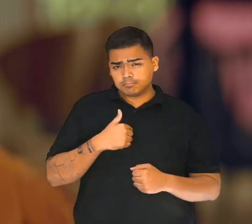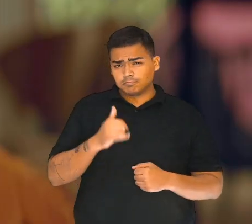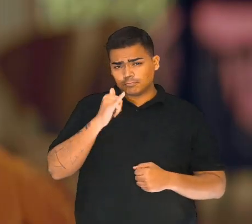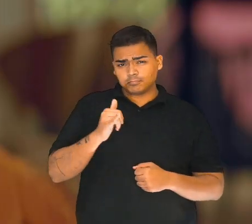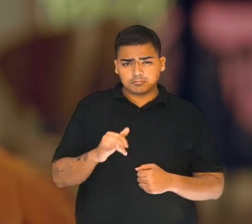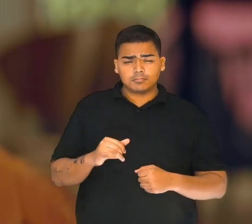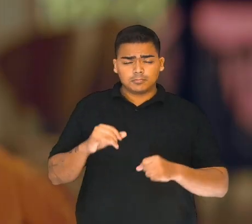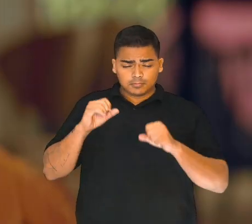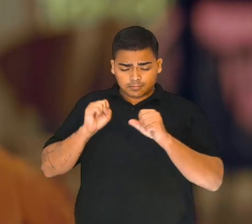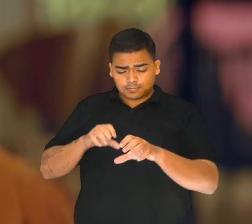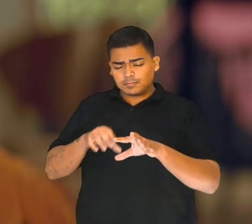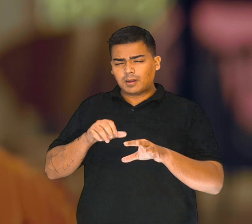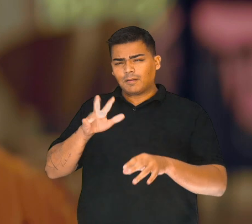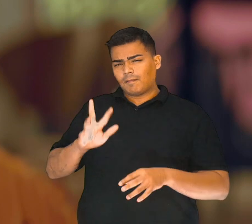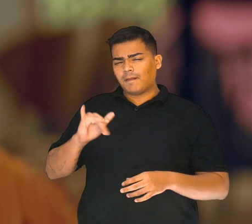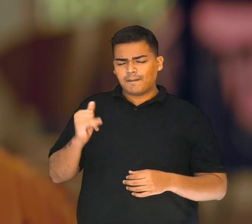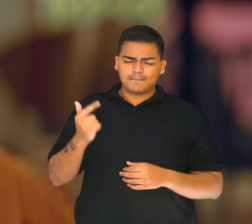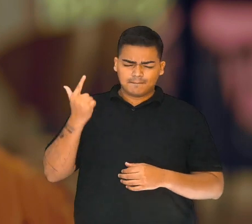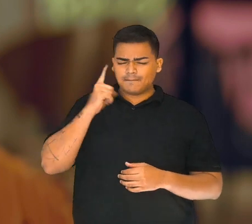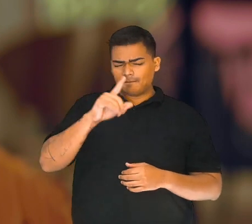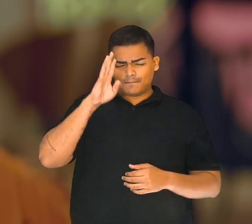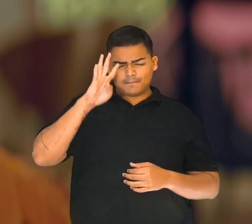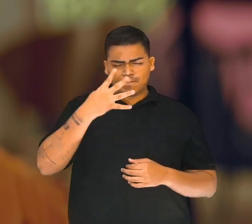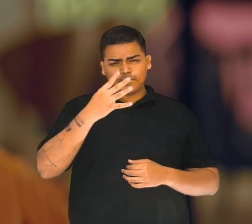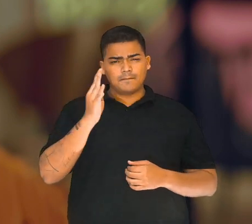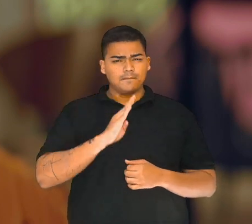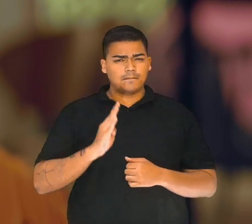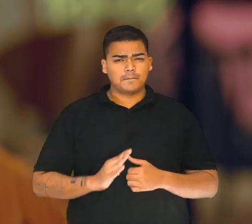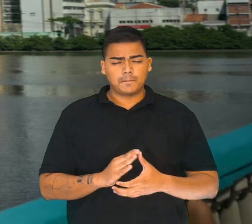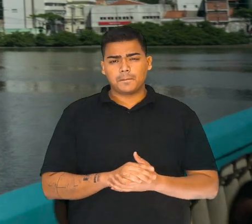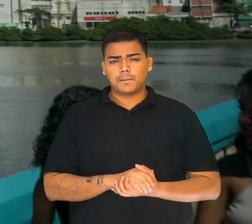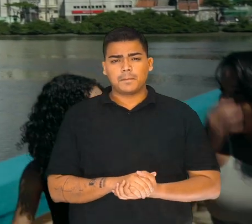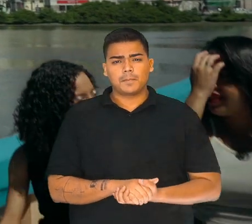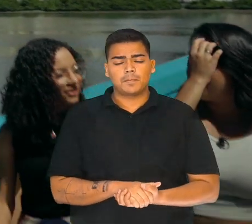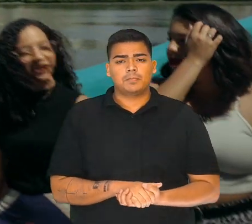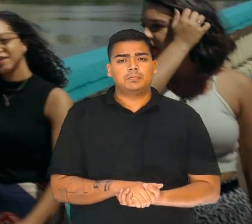que somente a educação é que vai resolver esse país da gente.